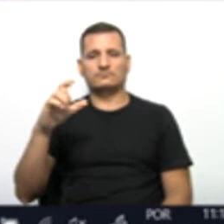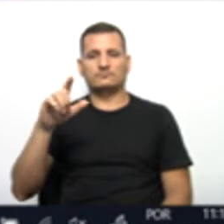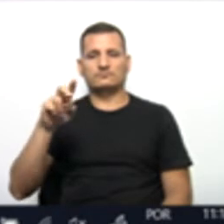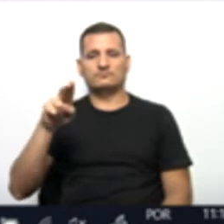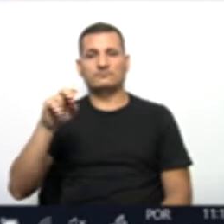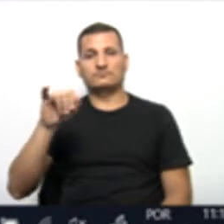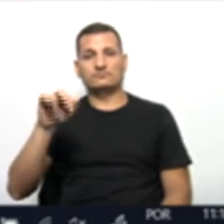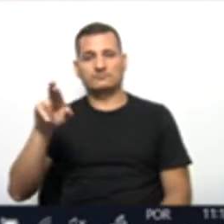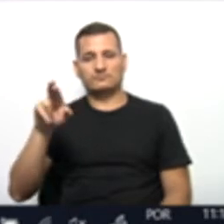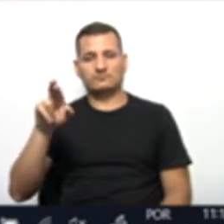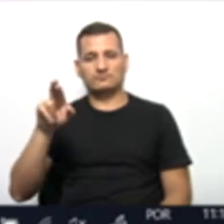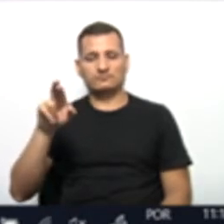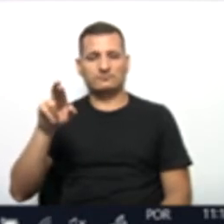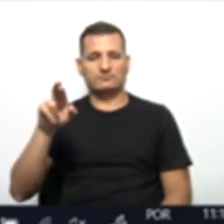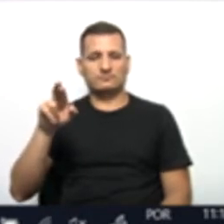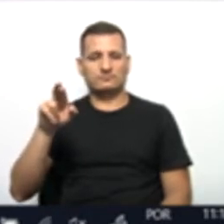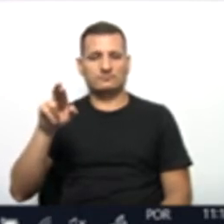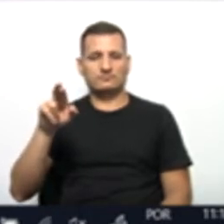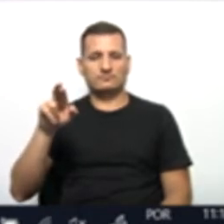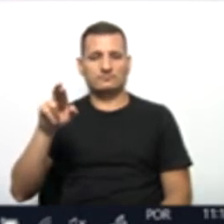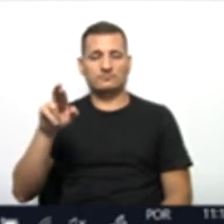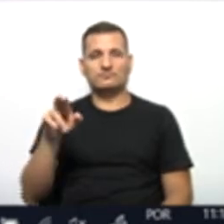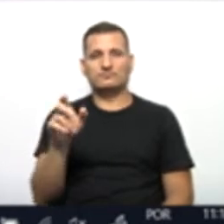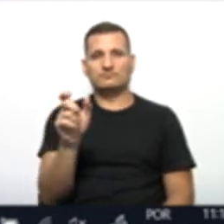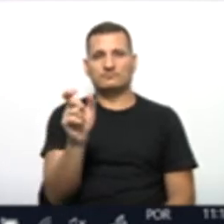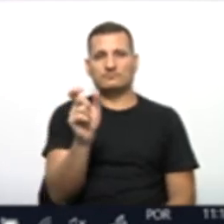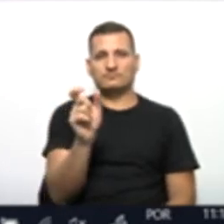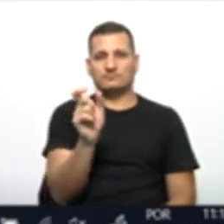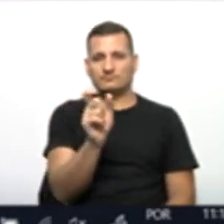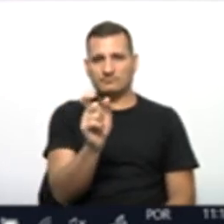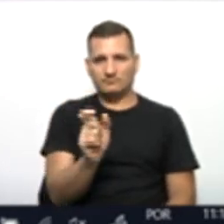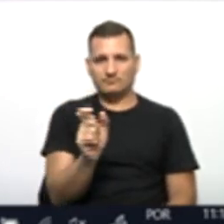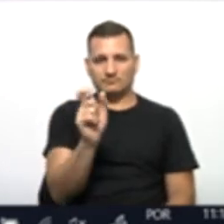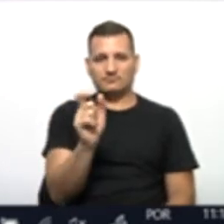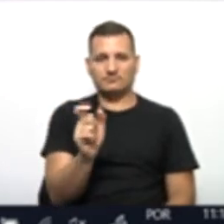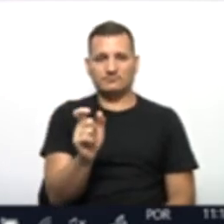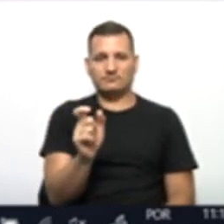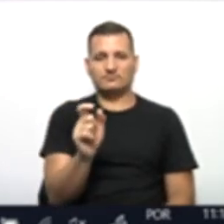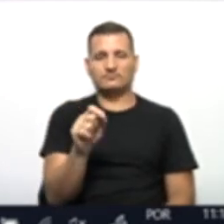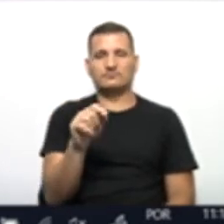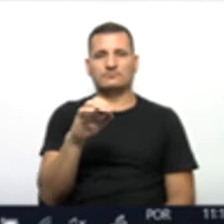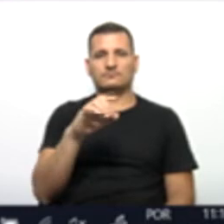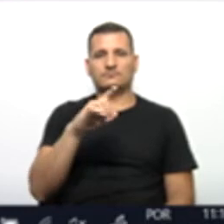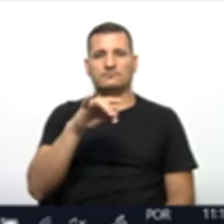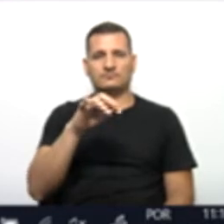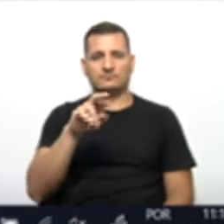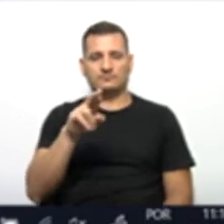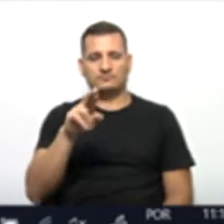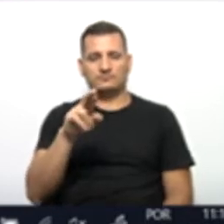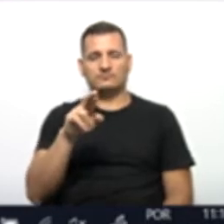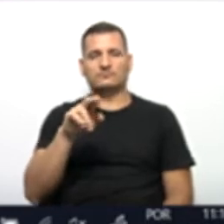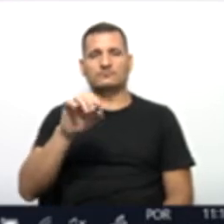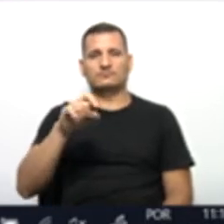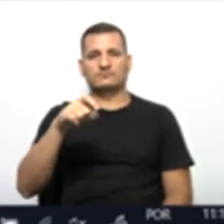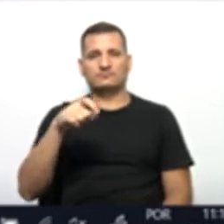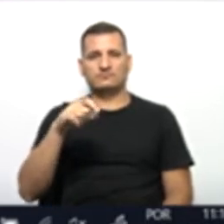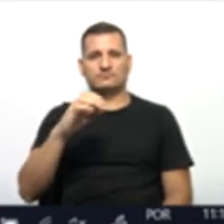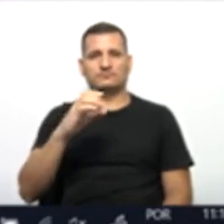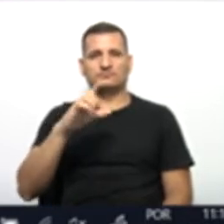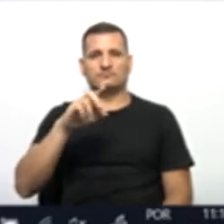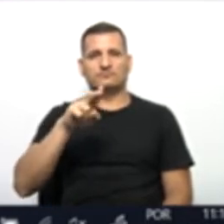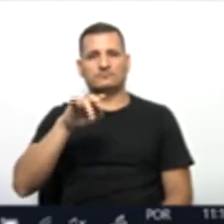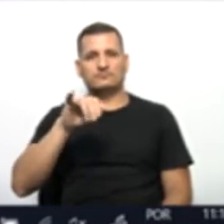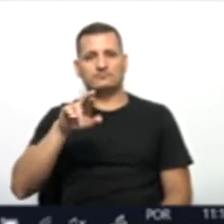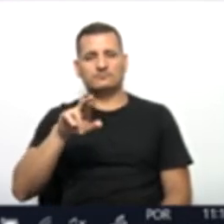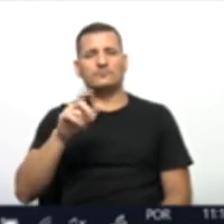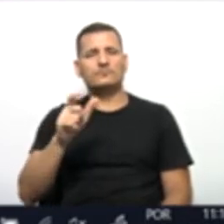fazendo esses botões vamos levar a função editar contato e excluir contato onde